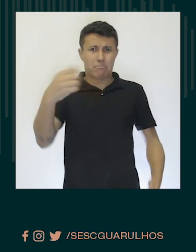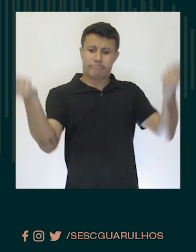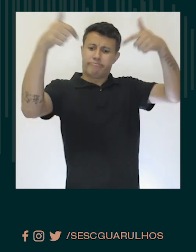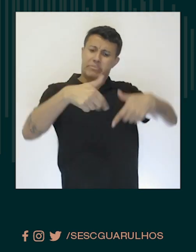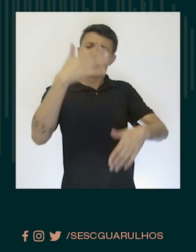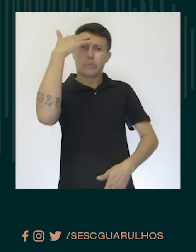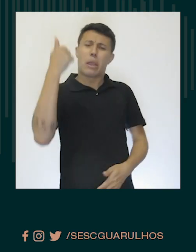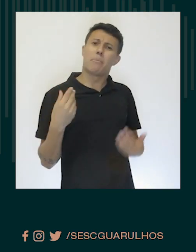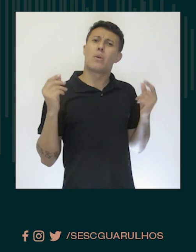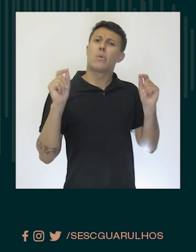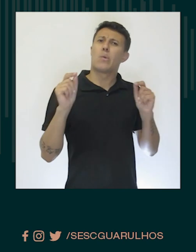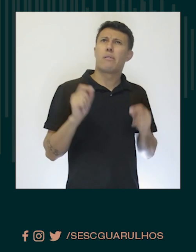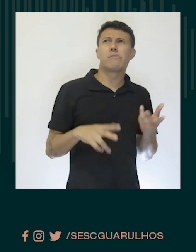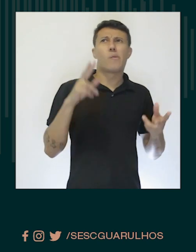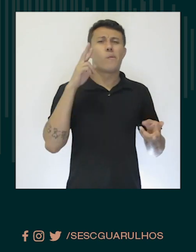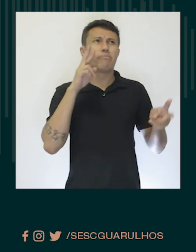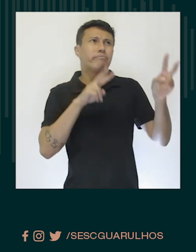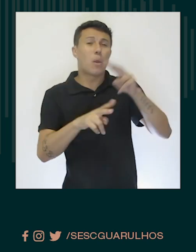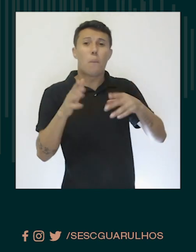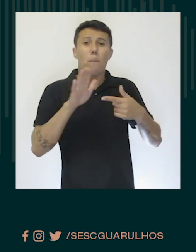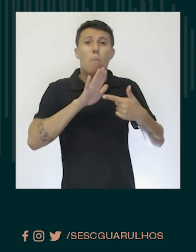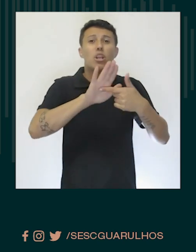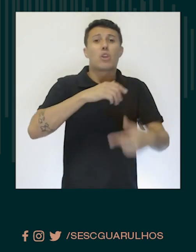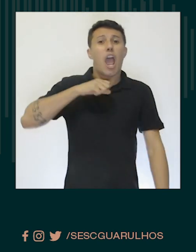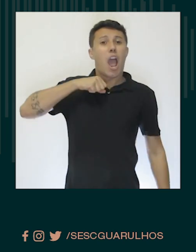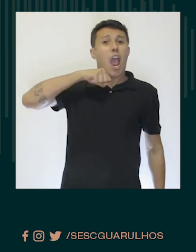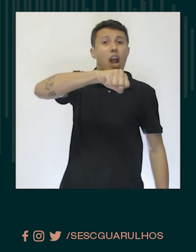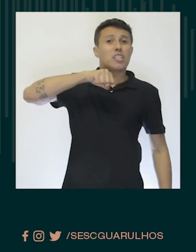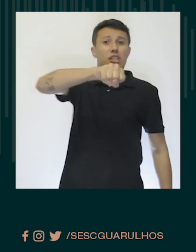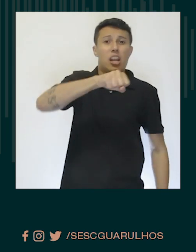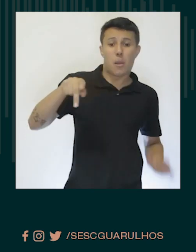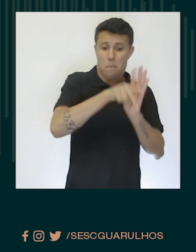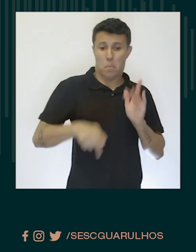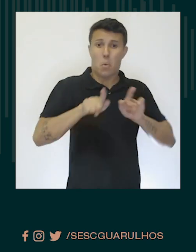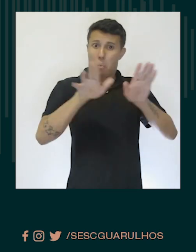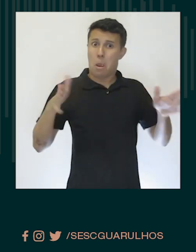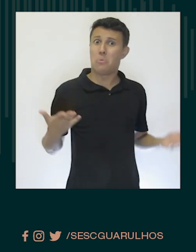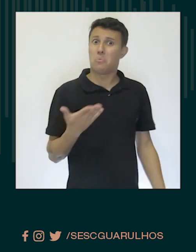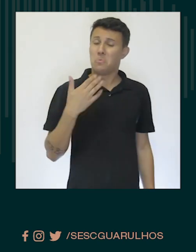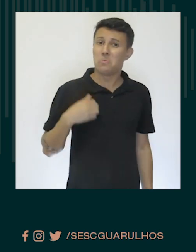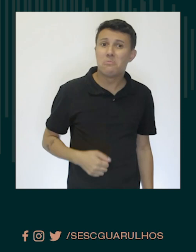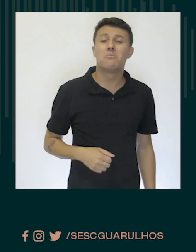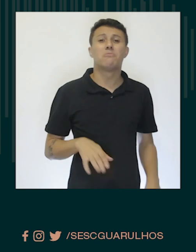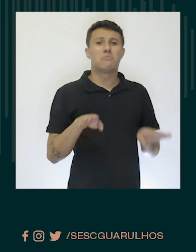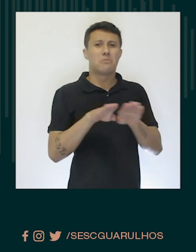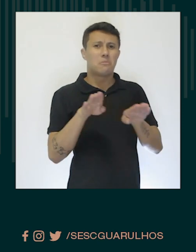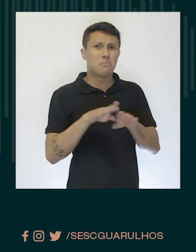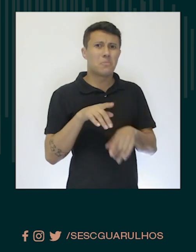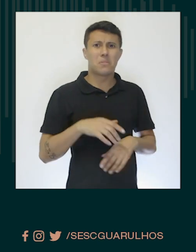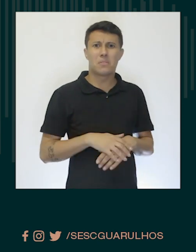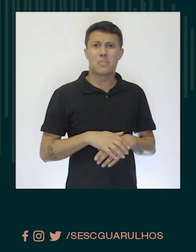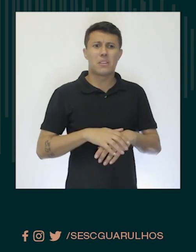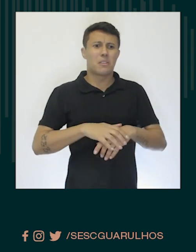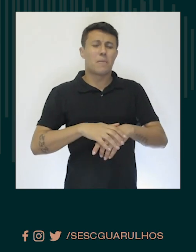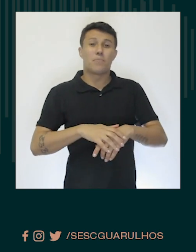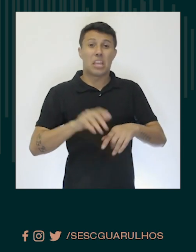Slam da Resistência. E ele é daqui de Guarulhos. Fez um rolê do circuito dos Slam de São Paulo. Nós só